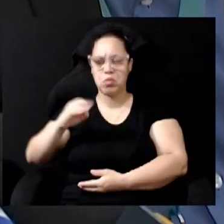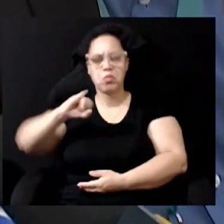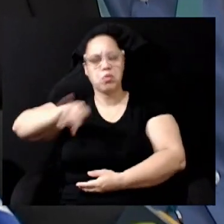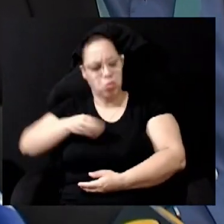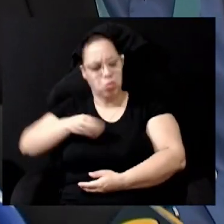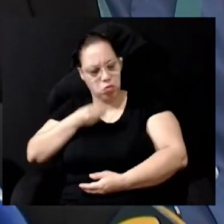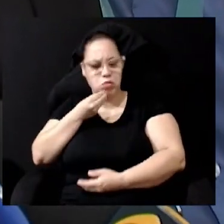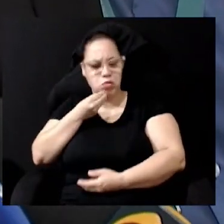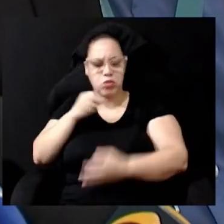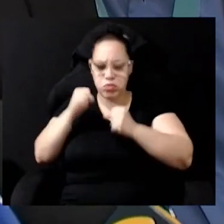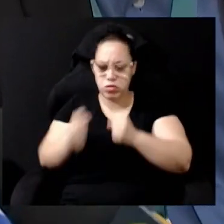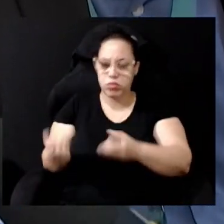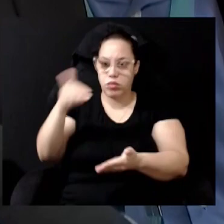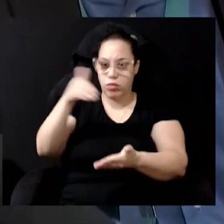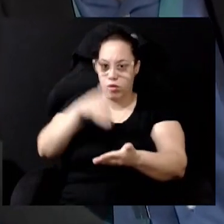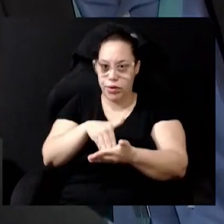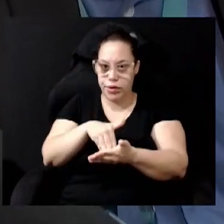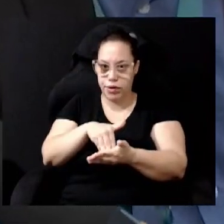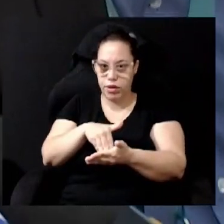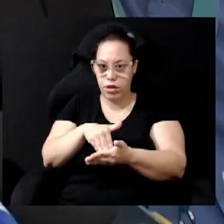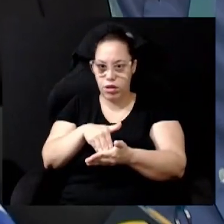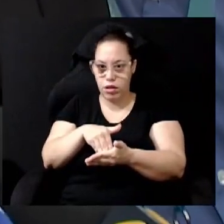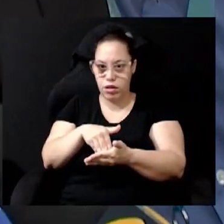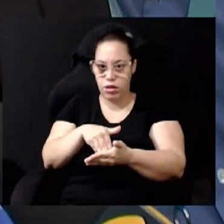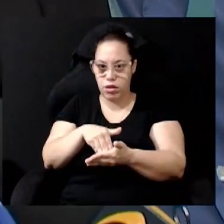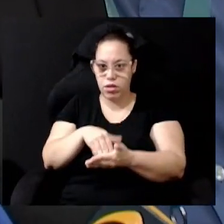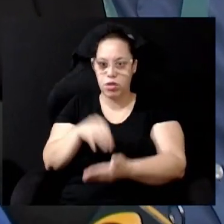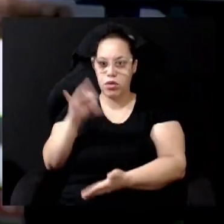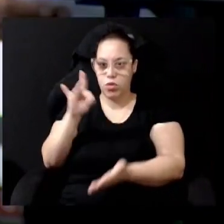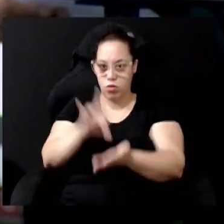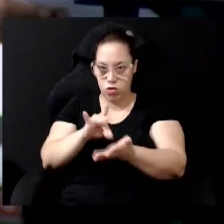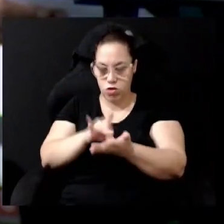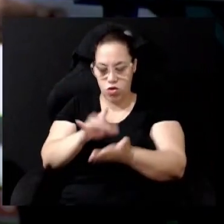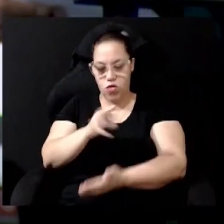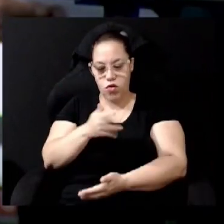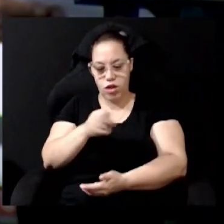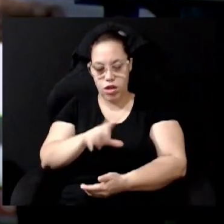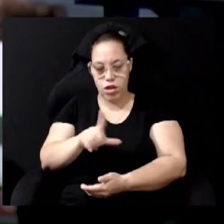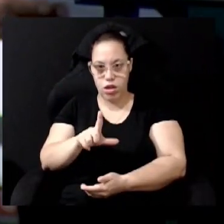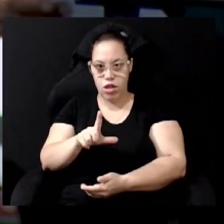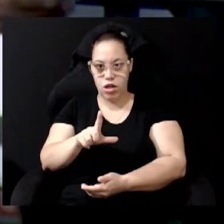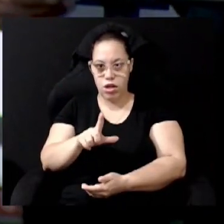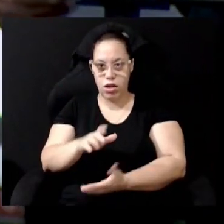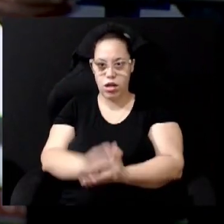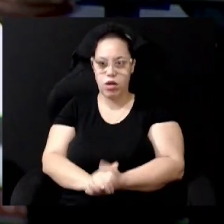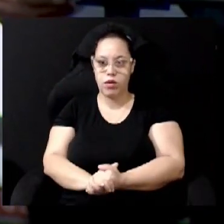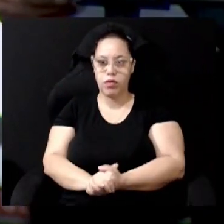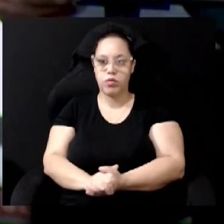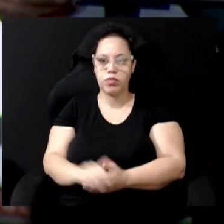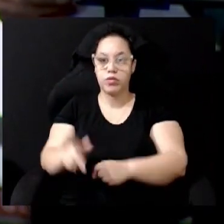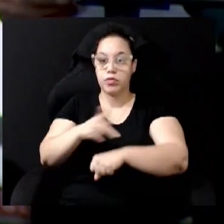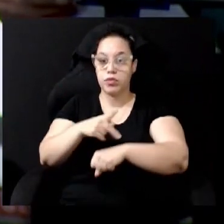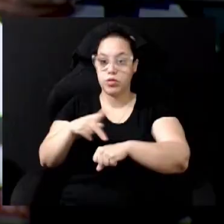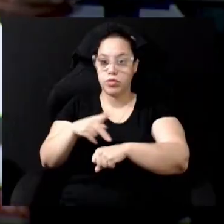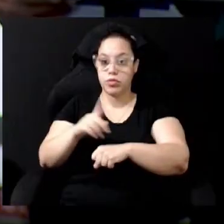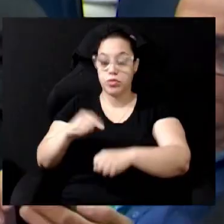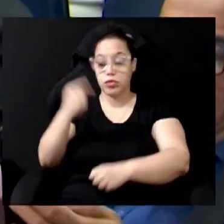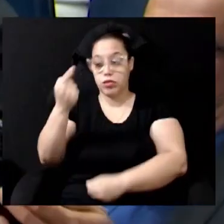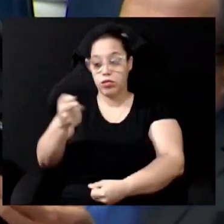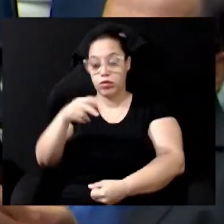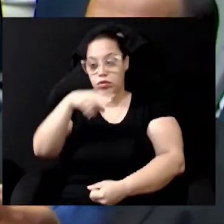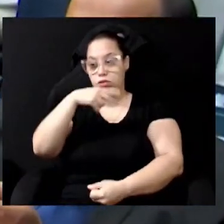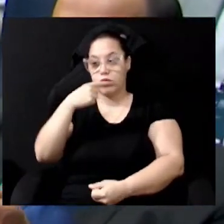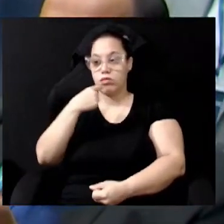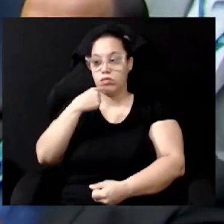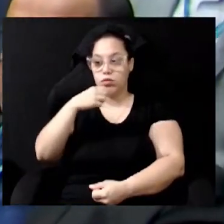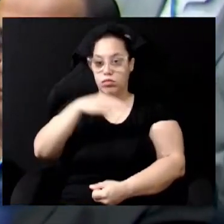vir a ter, paulatinamente, uma verdadeira federação no país. Na sequência, o prefeito de Campinas destacou o